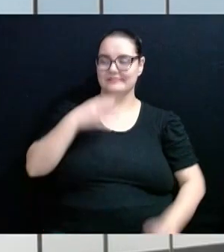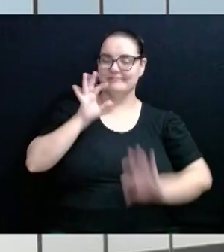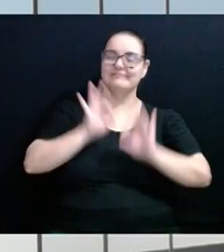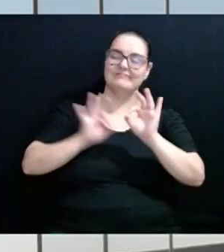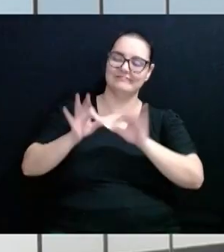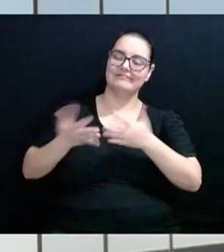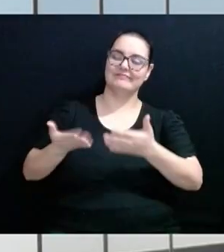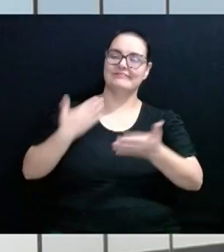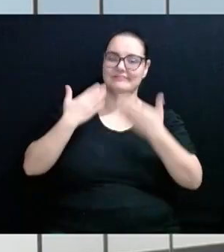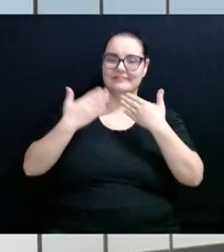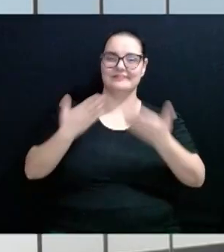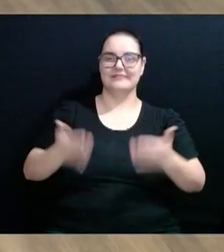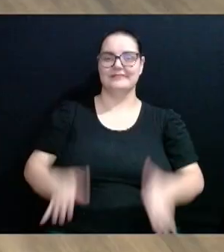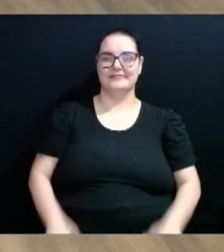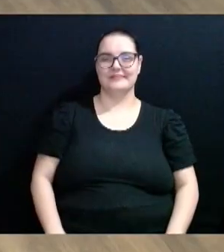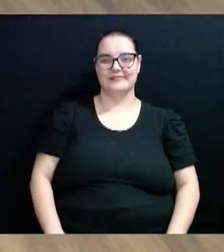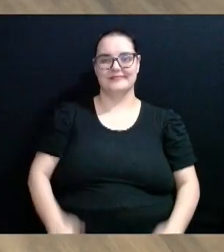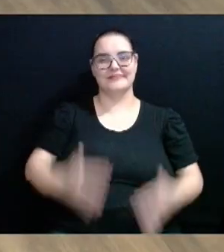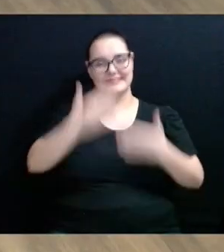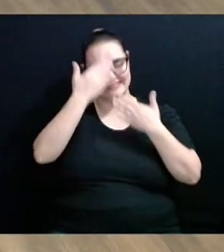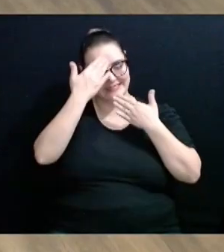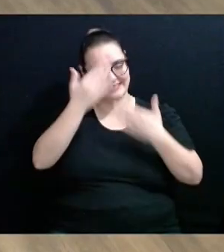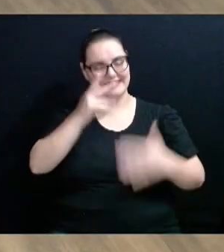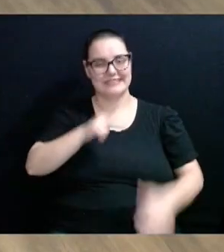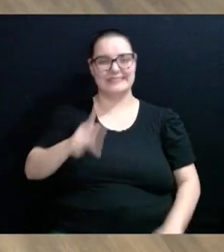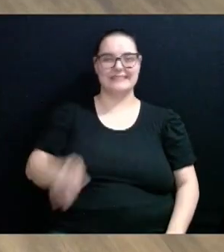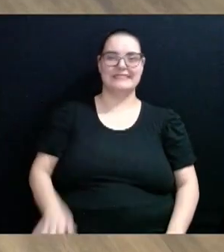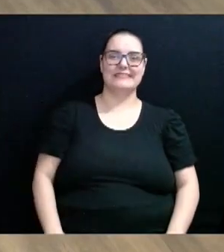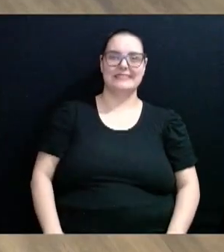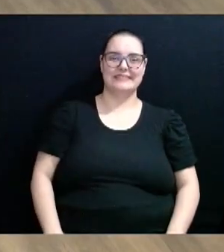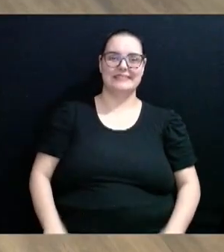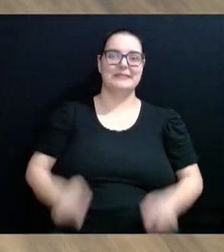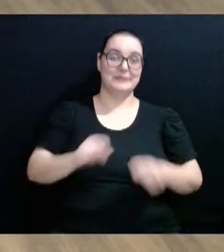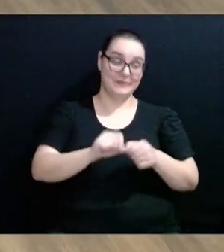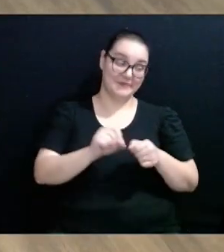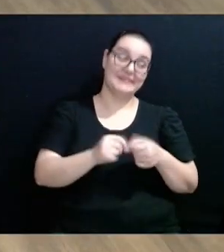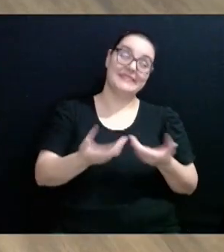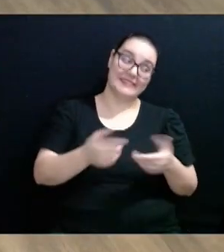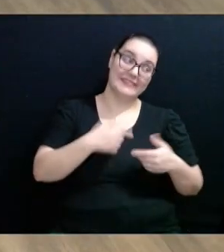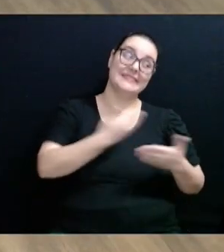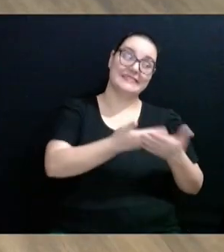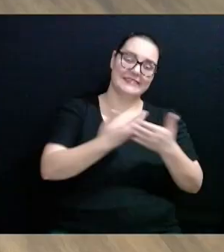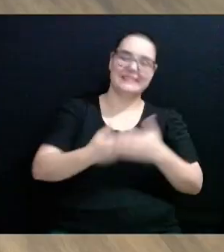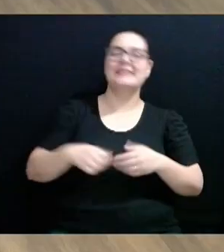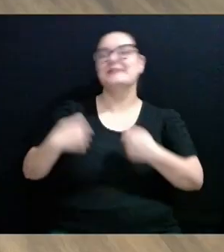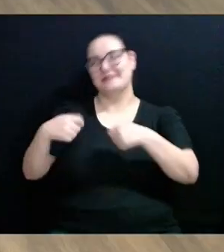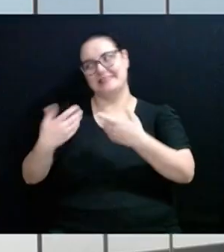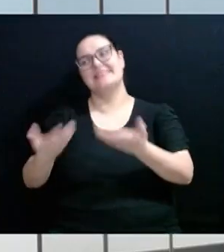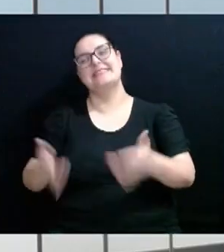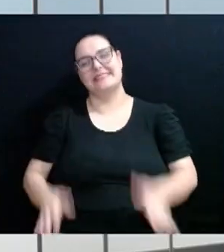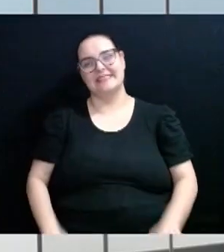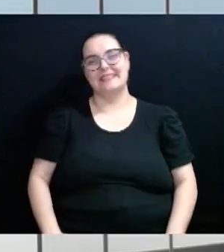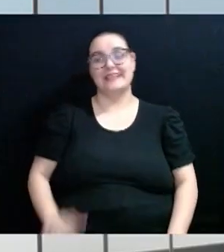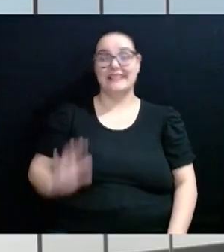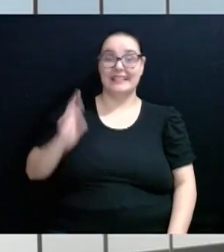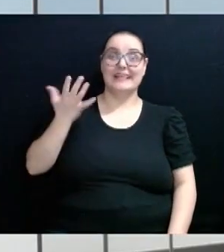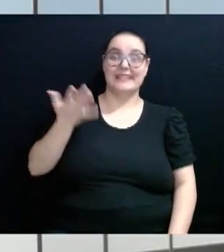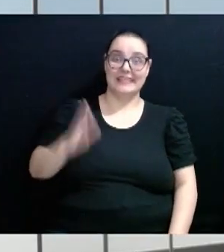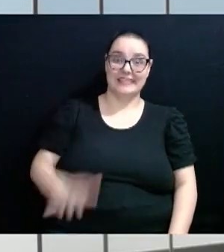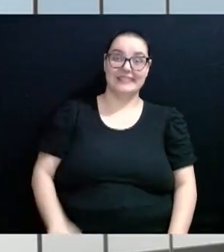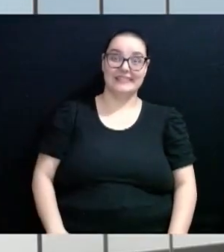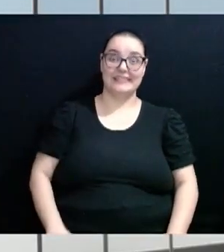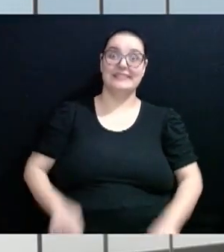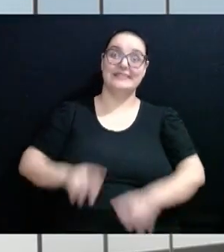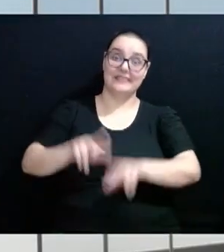diálogo. Muito obrigada, Parabéns. Professora. A gente precisa fazer a lição de casa, né? Precisa, mas acontece que muitos de nós não